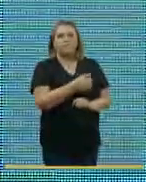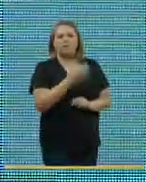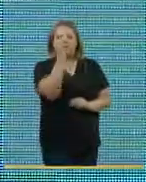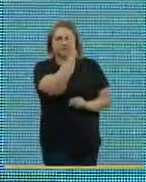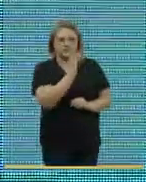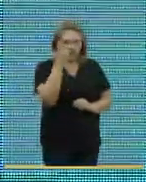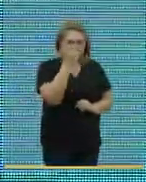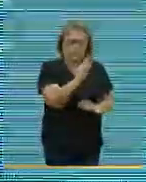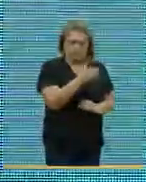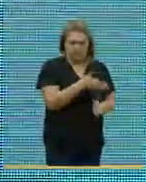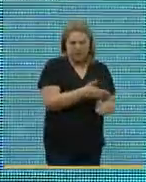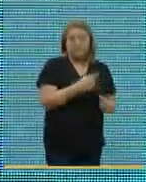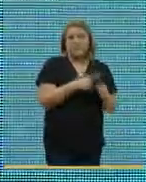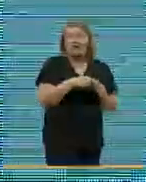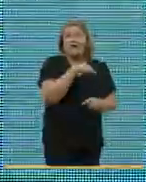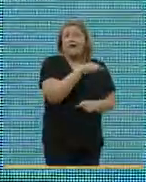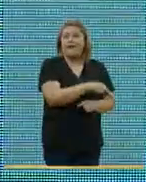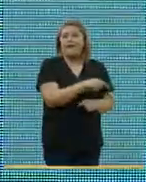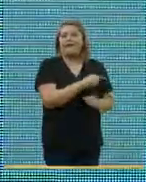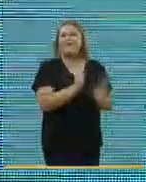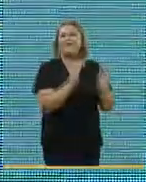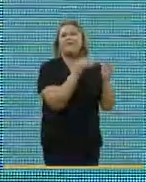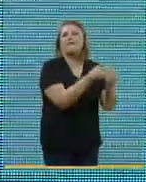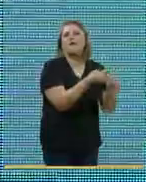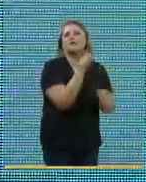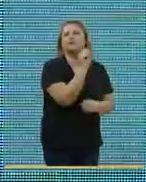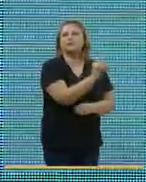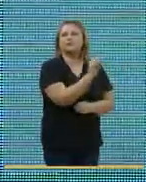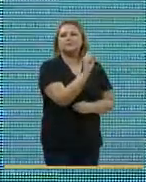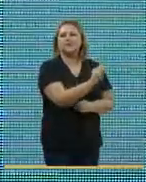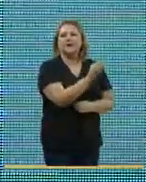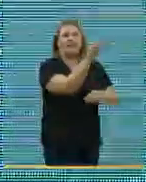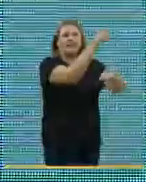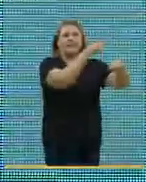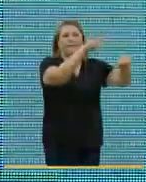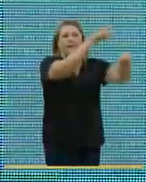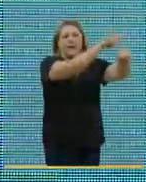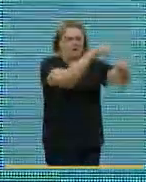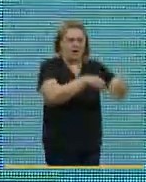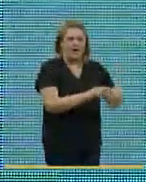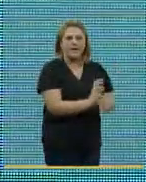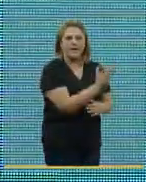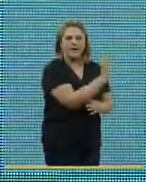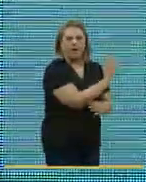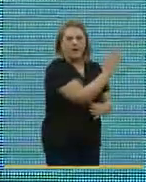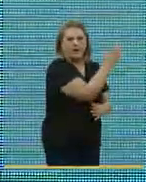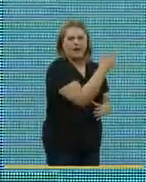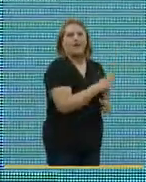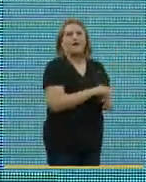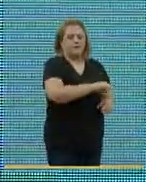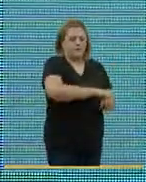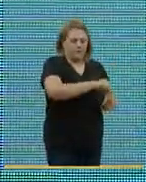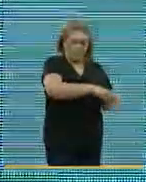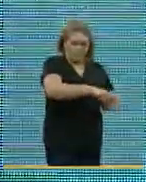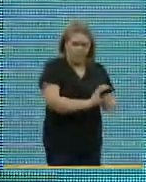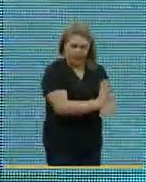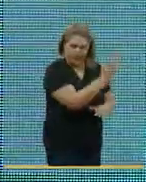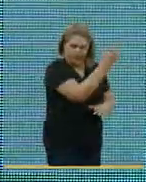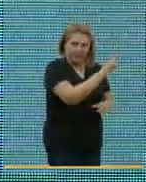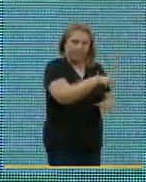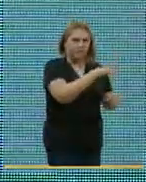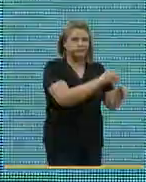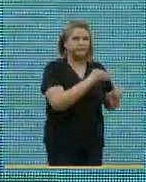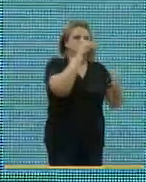porque levou acionada a exportação e ele por regra a paga muito pouco imposto é essa